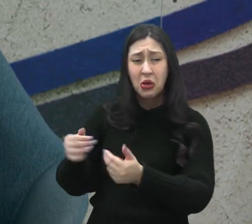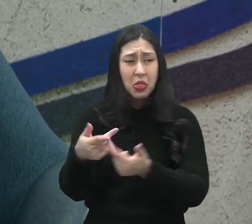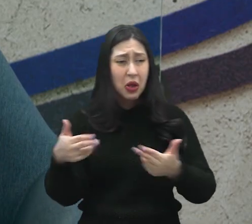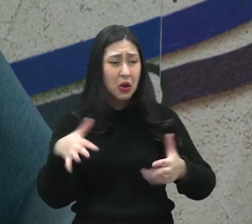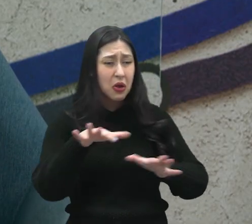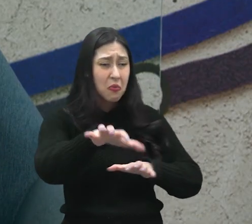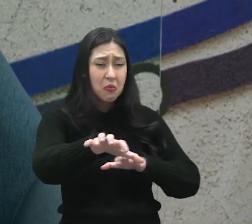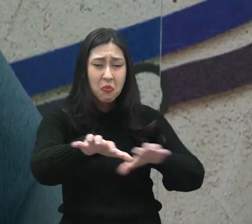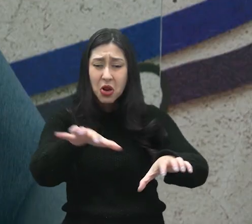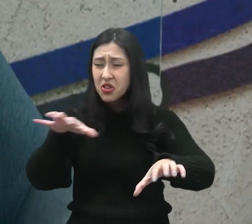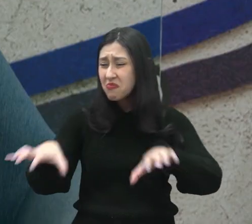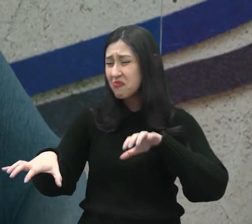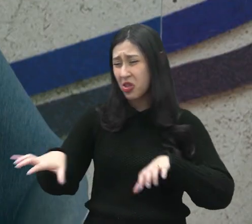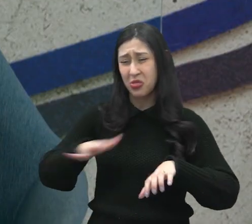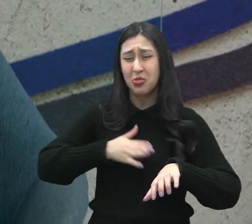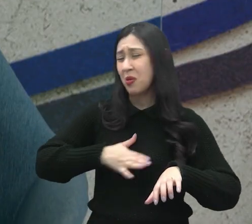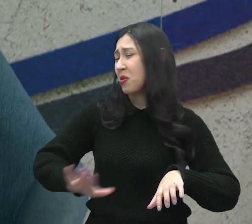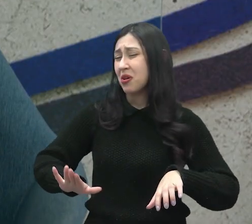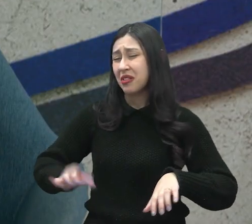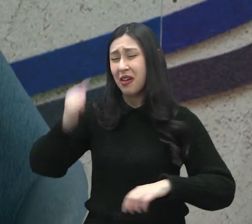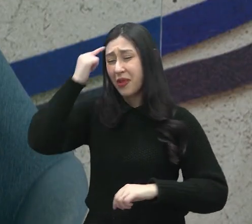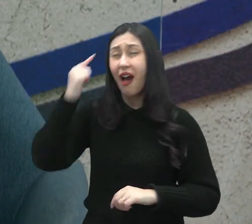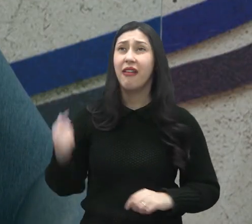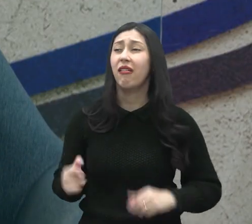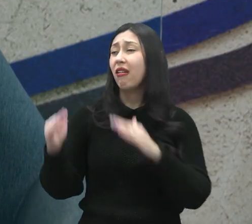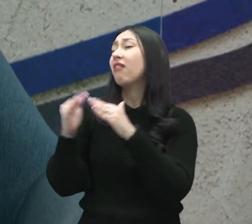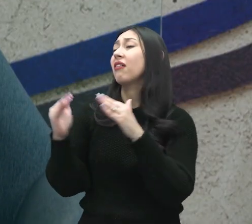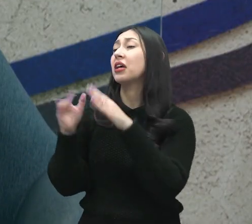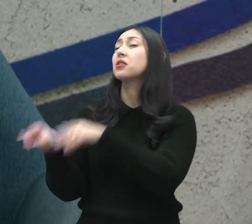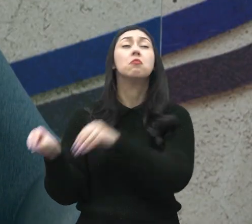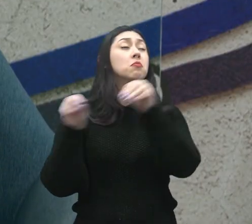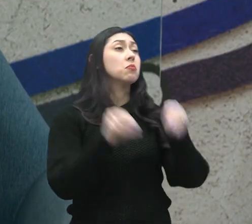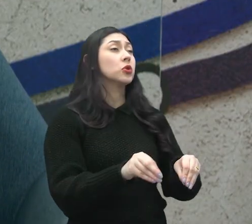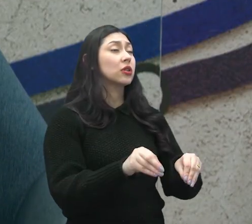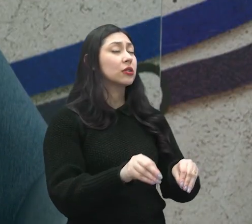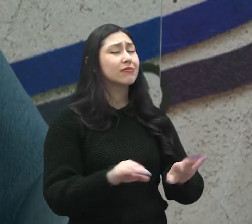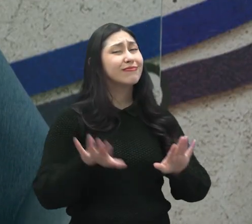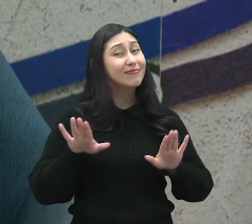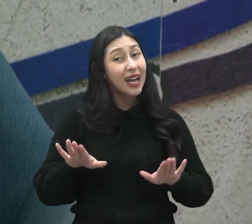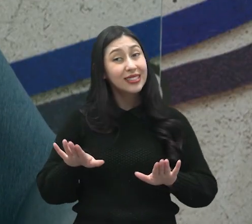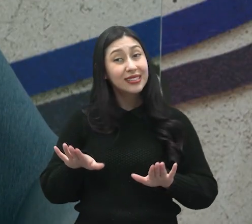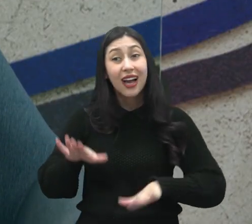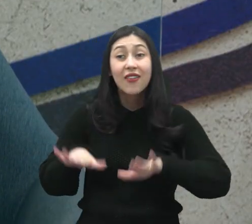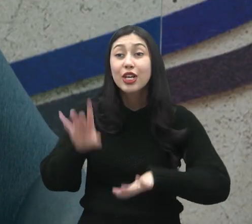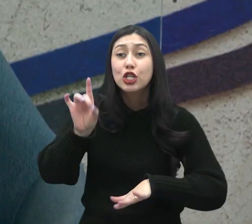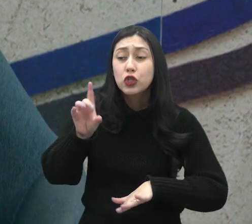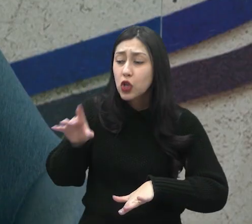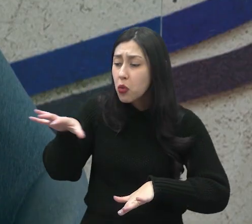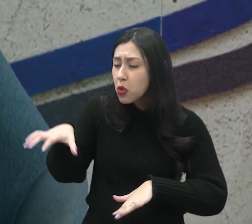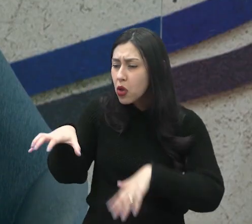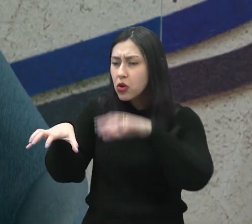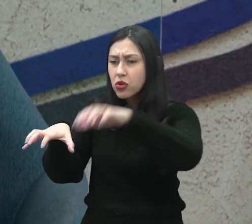aquela distribuição ali de como tá. Daí a gente fala assim, eu vou mudar de casa. E às vezes é só a